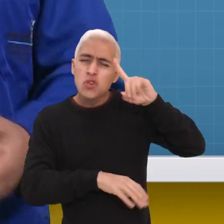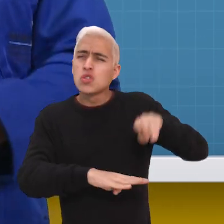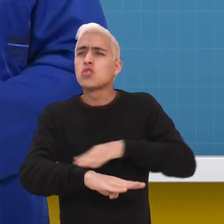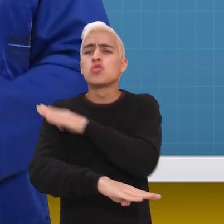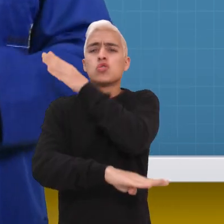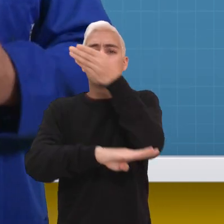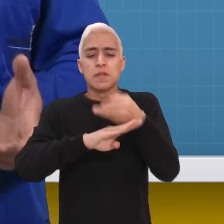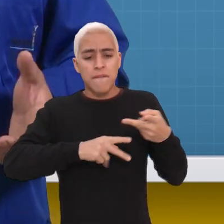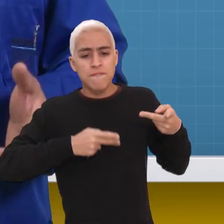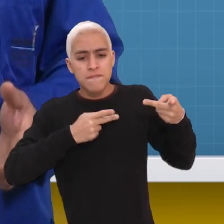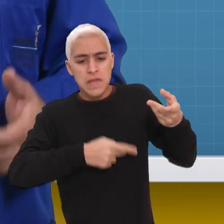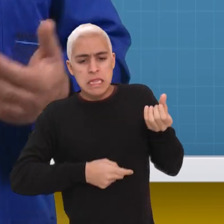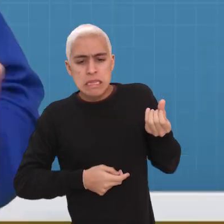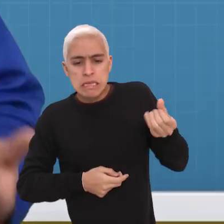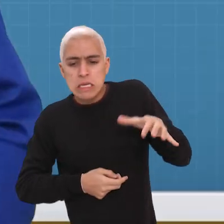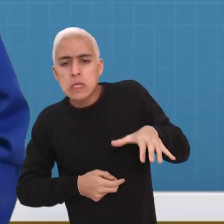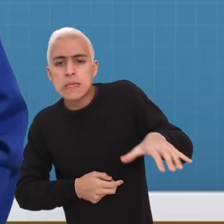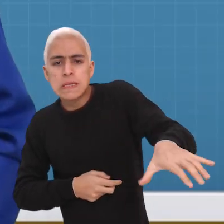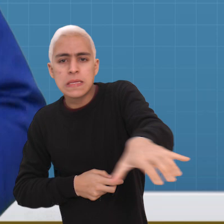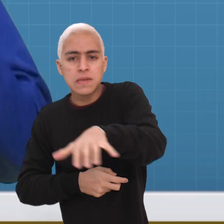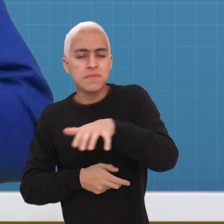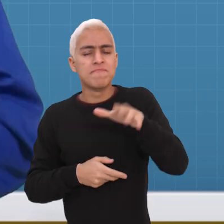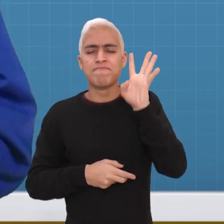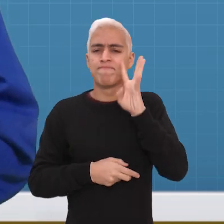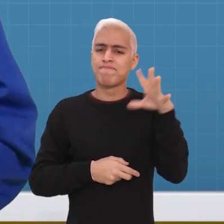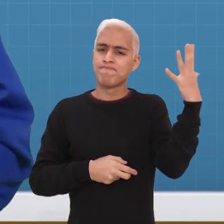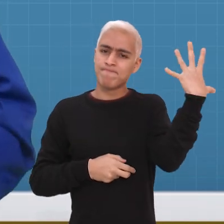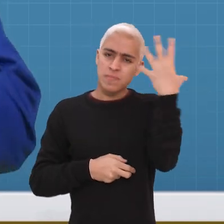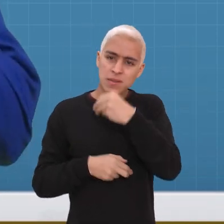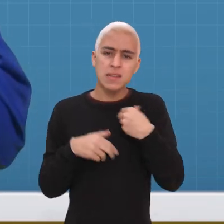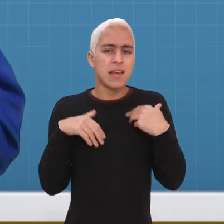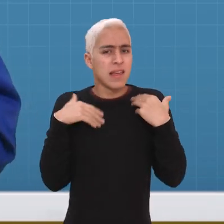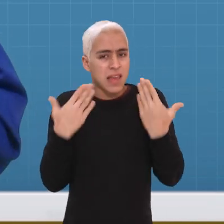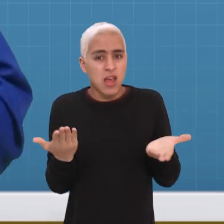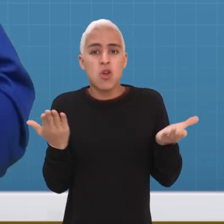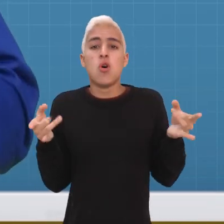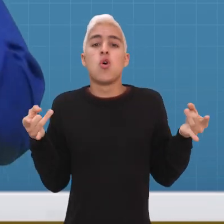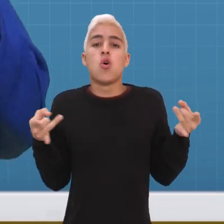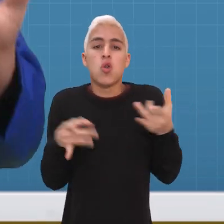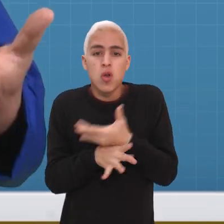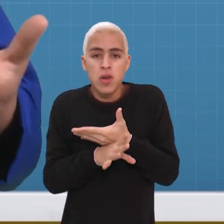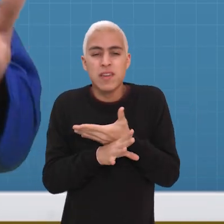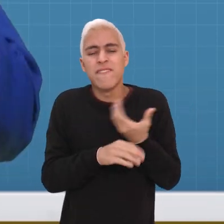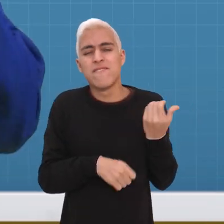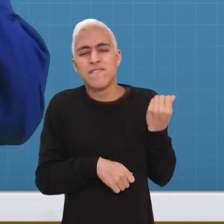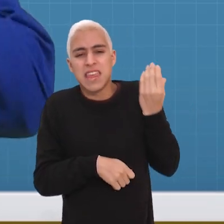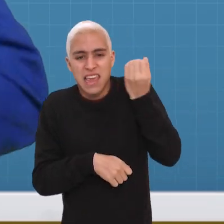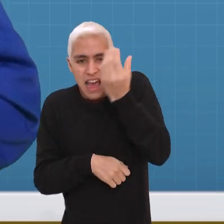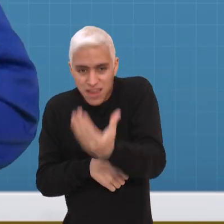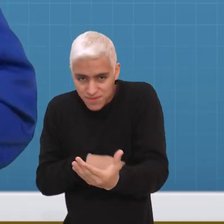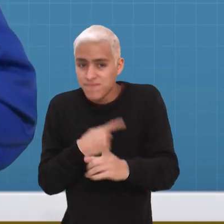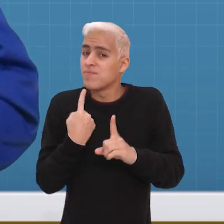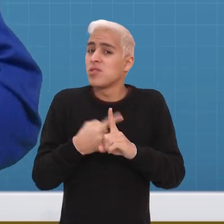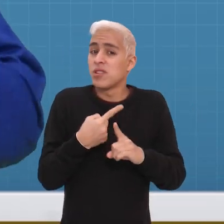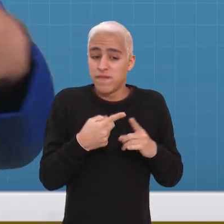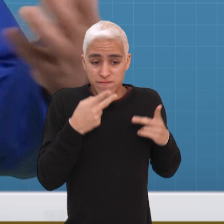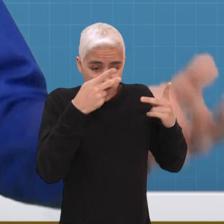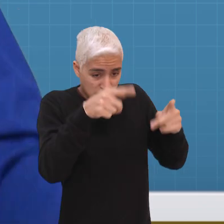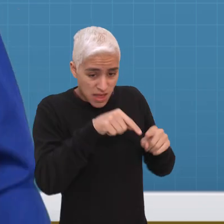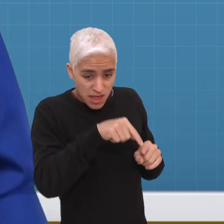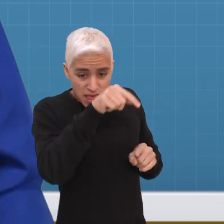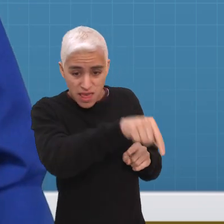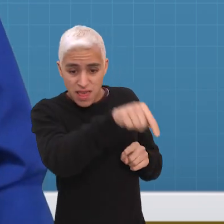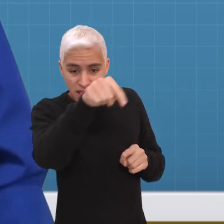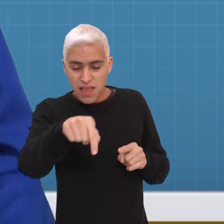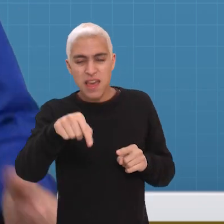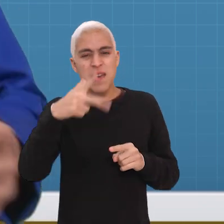todo fazendo essas 6 visitas. É muito bonito, muito bacana. E assim a gente conclui a viagem. Porque